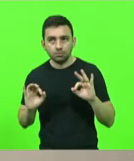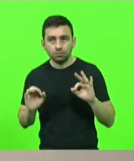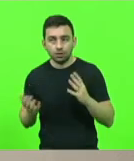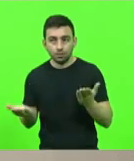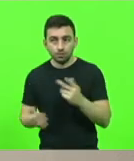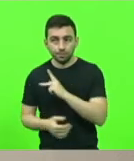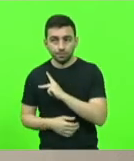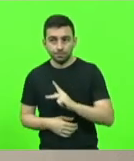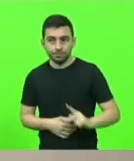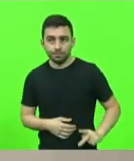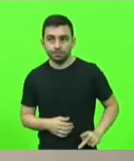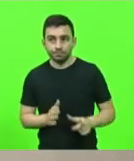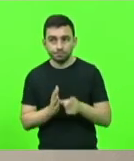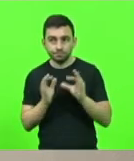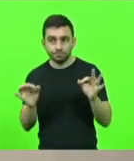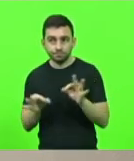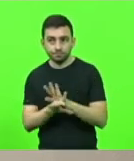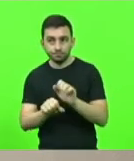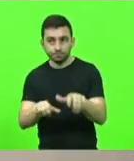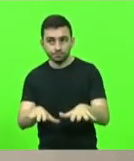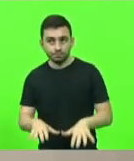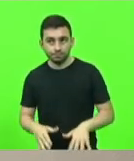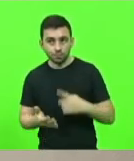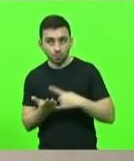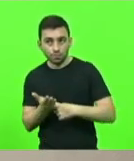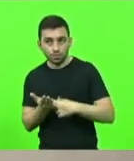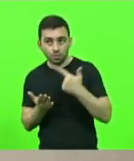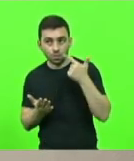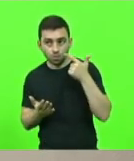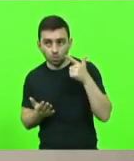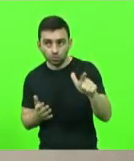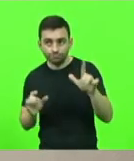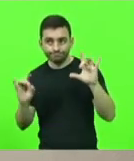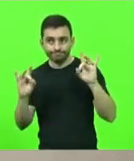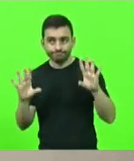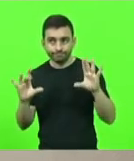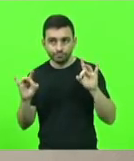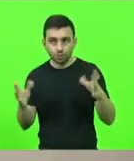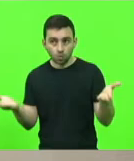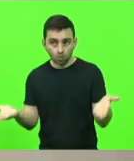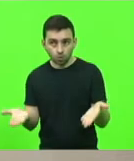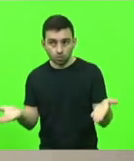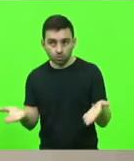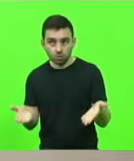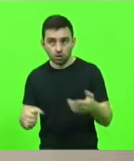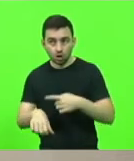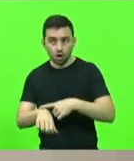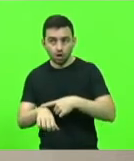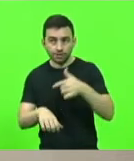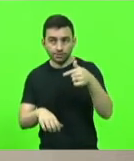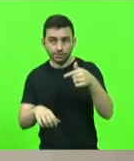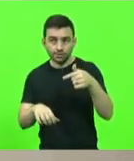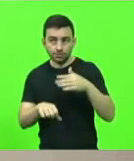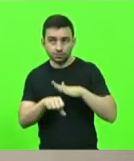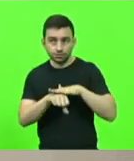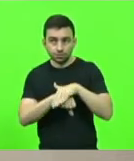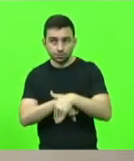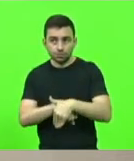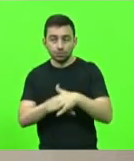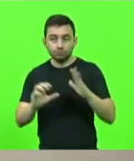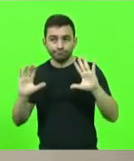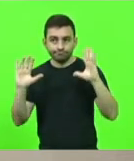presidência antes de encerrar a sessão convoca outra especial hoje às 19horas em